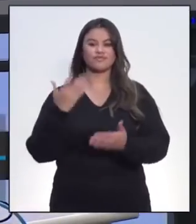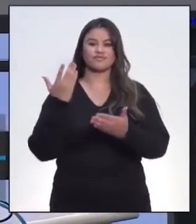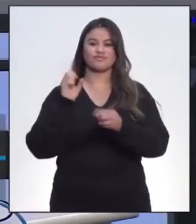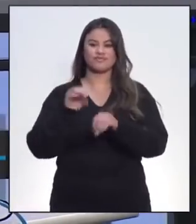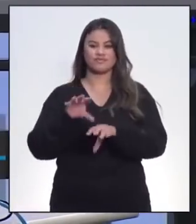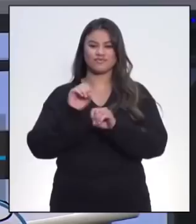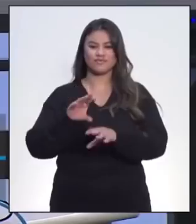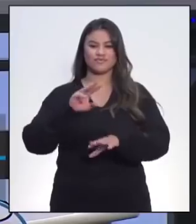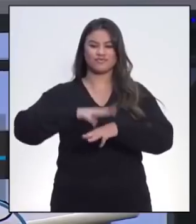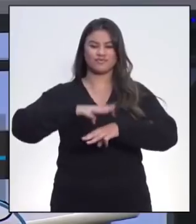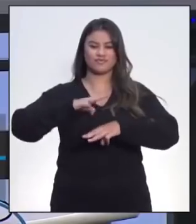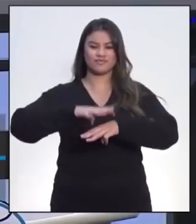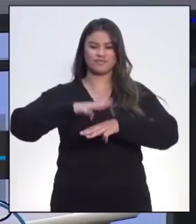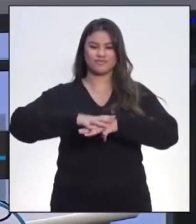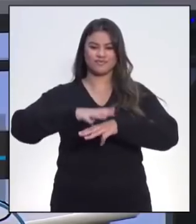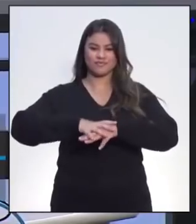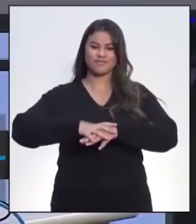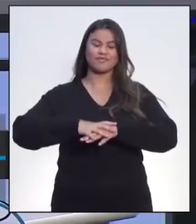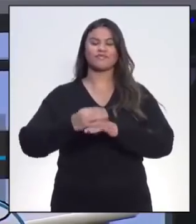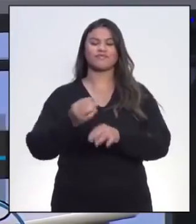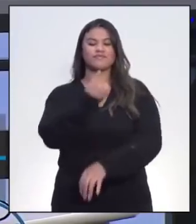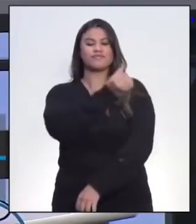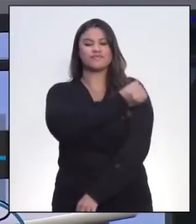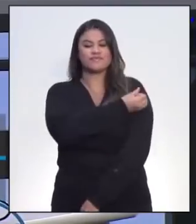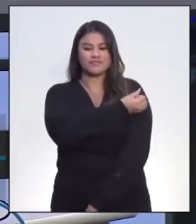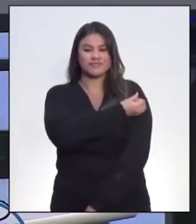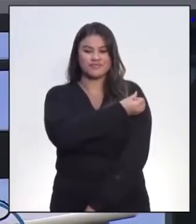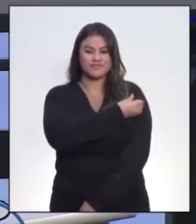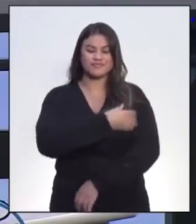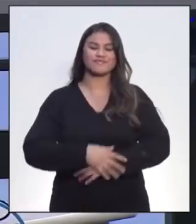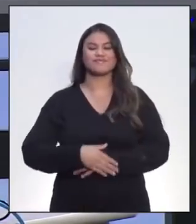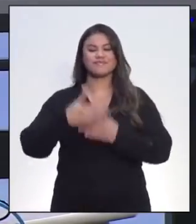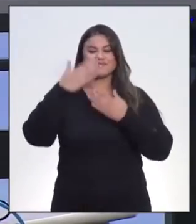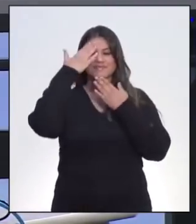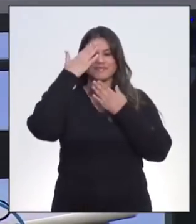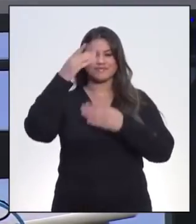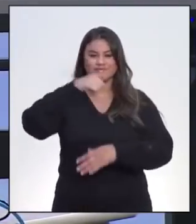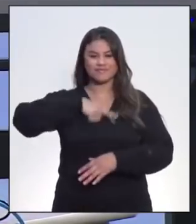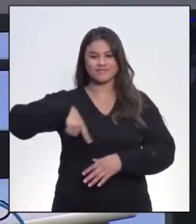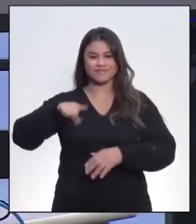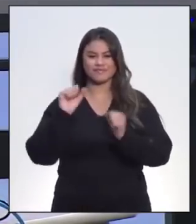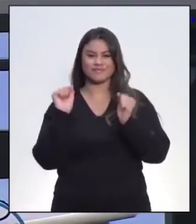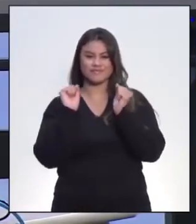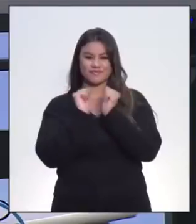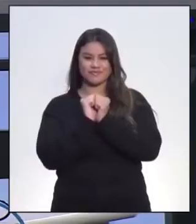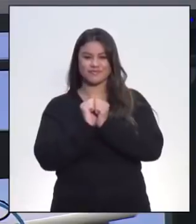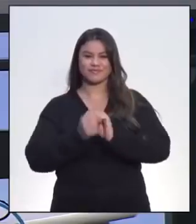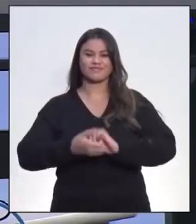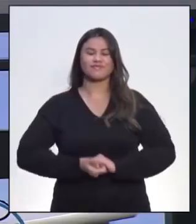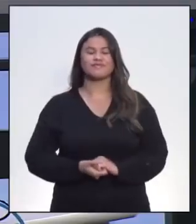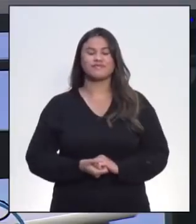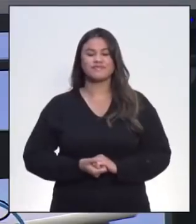6º ano do ensino fundamental. Muito obrigado pela participação de todos